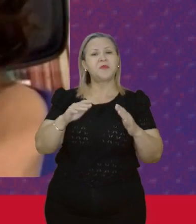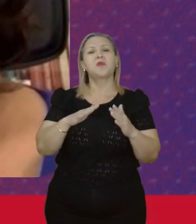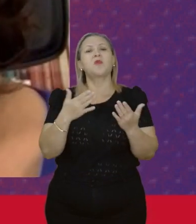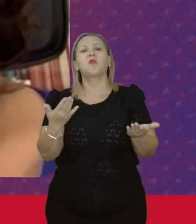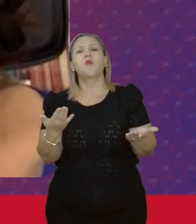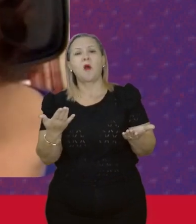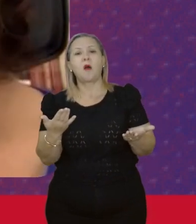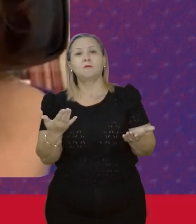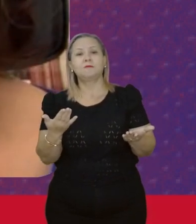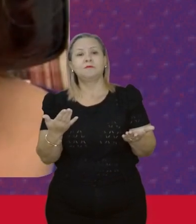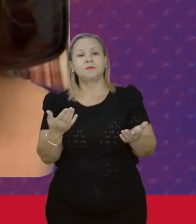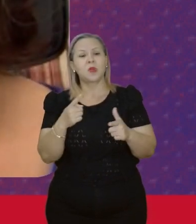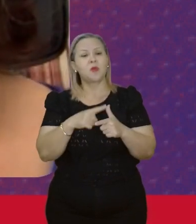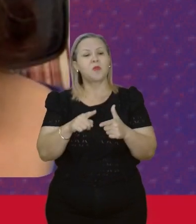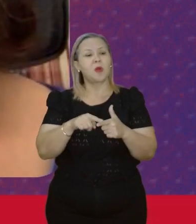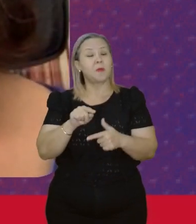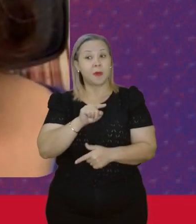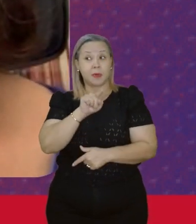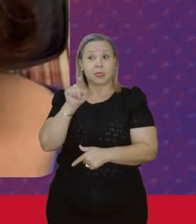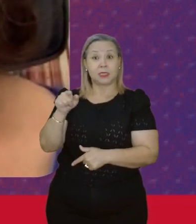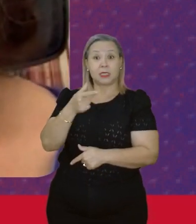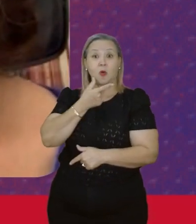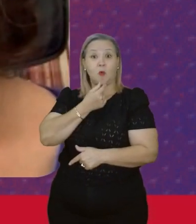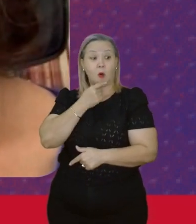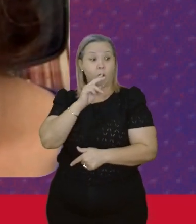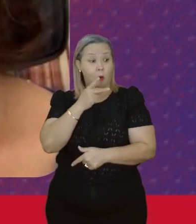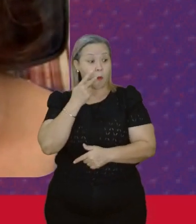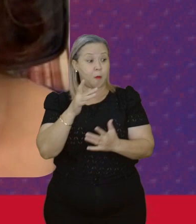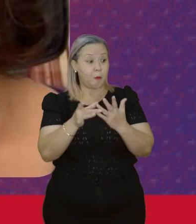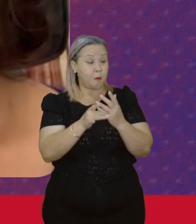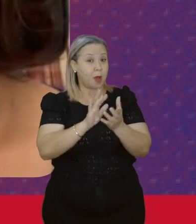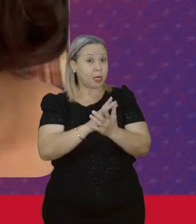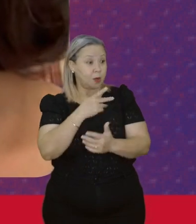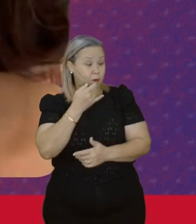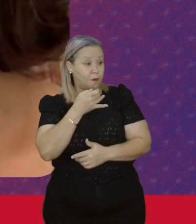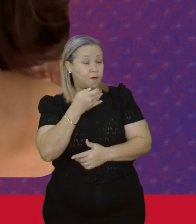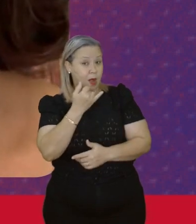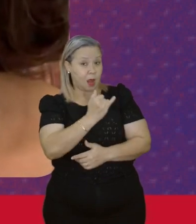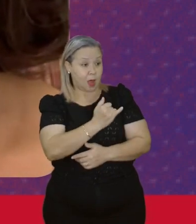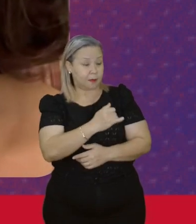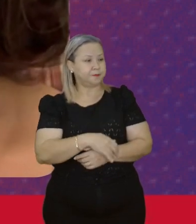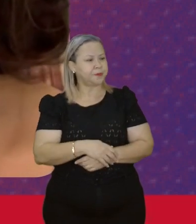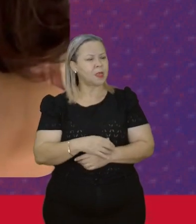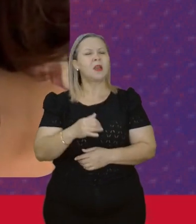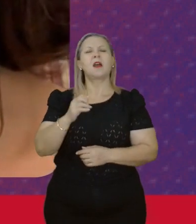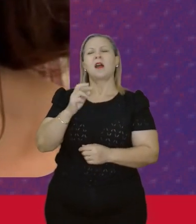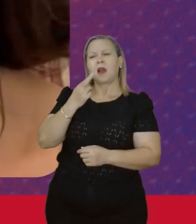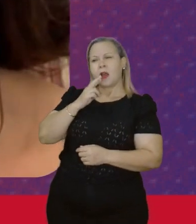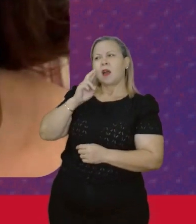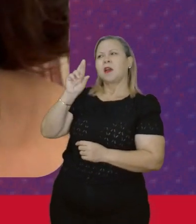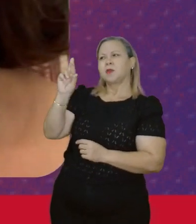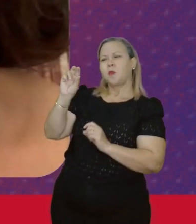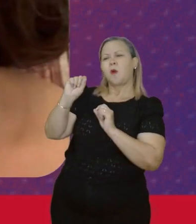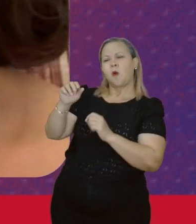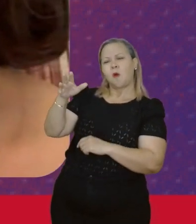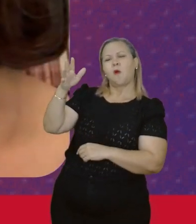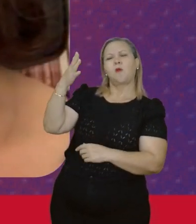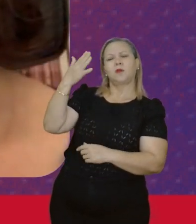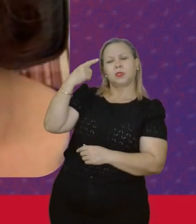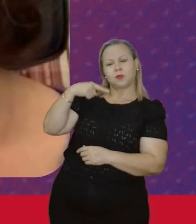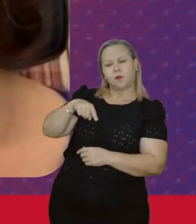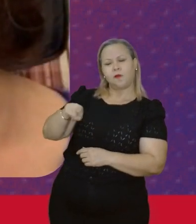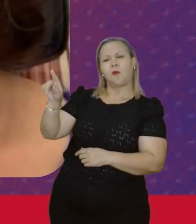assim o disser? Diz que ele tem razão e que é verdade e que vais aprender. Quando